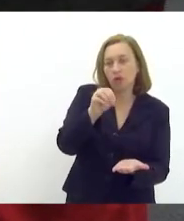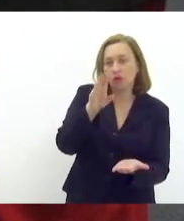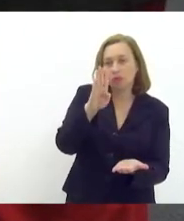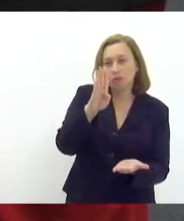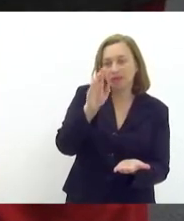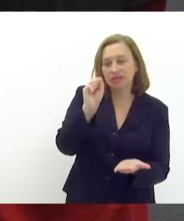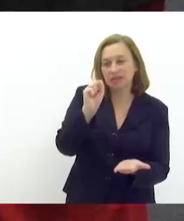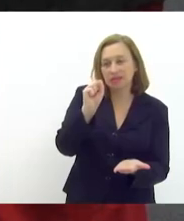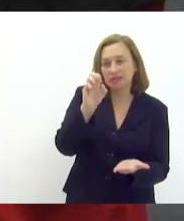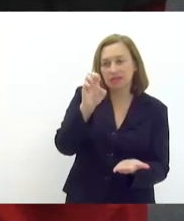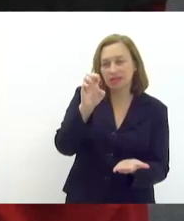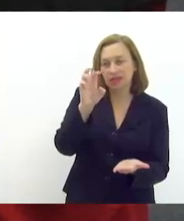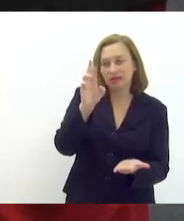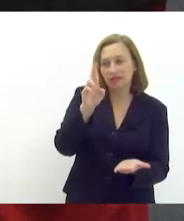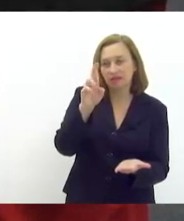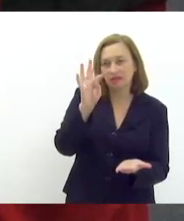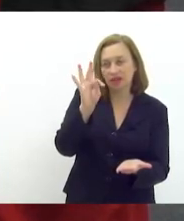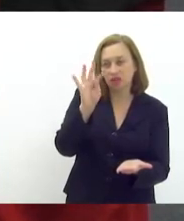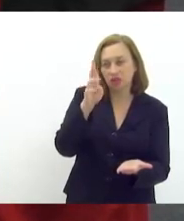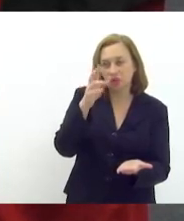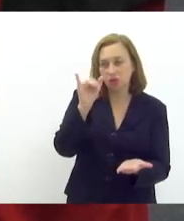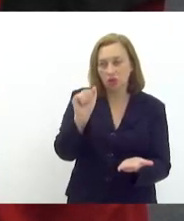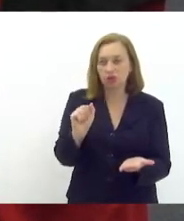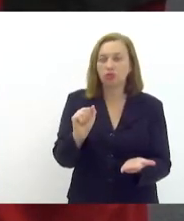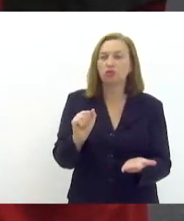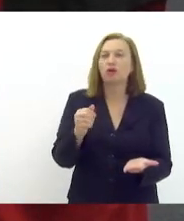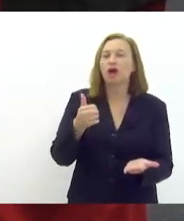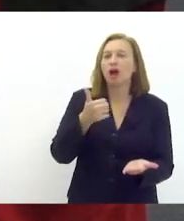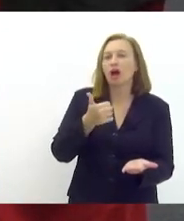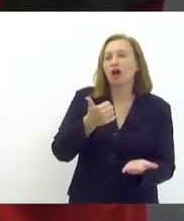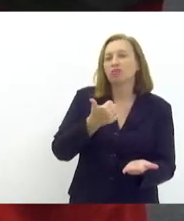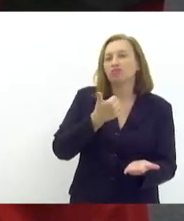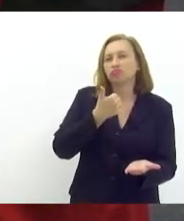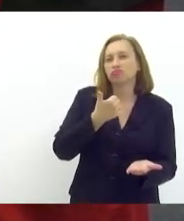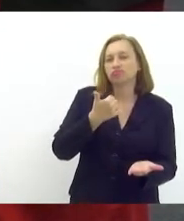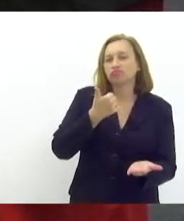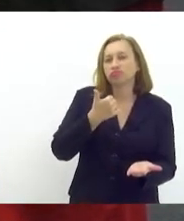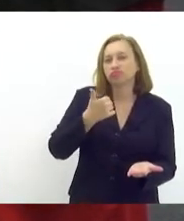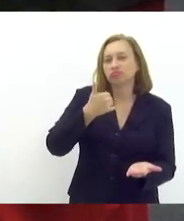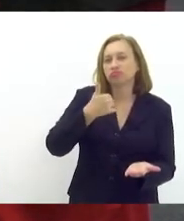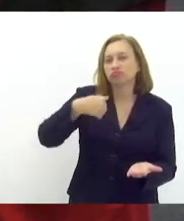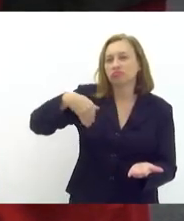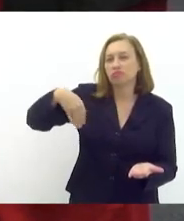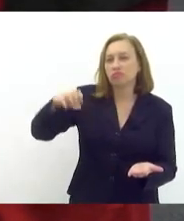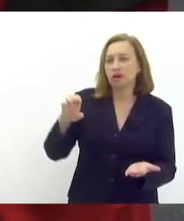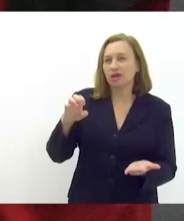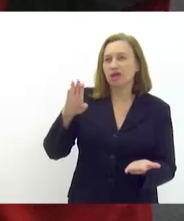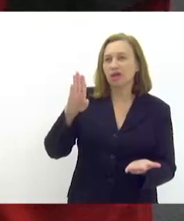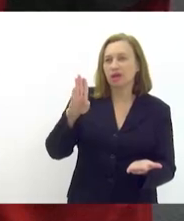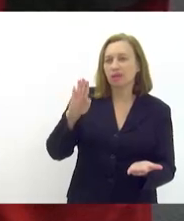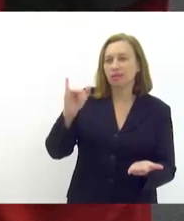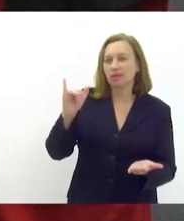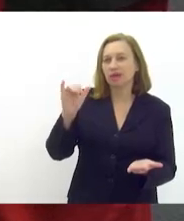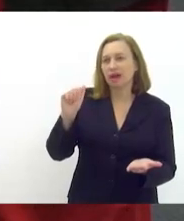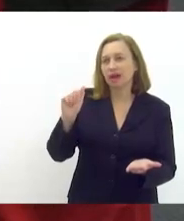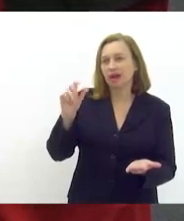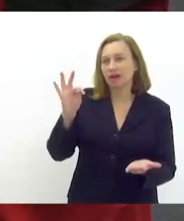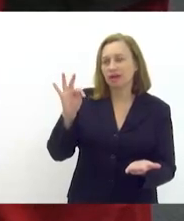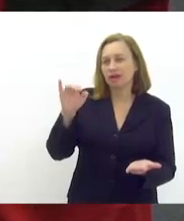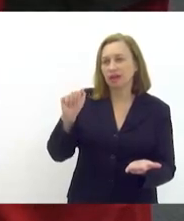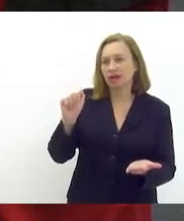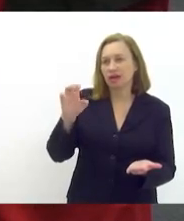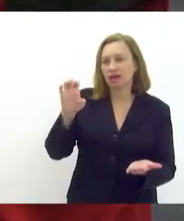racismo religioso Nós criamos esse Observatório e a gente espera que o governador Cláudio